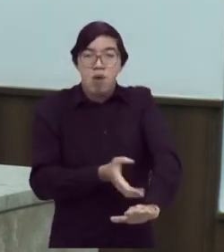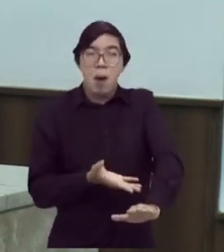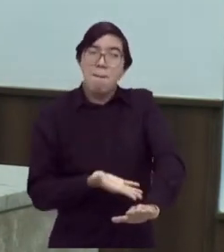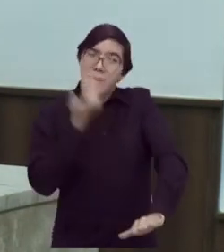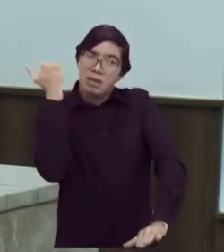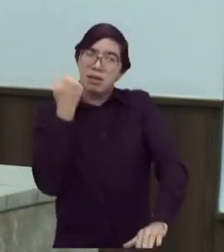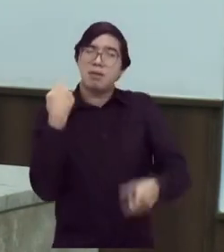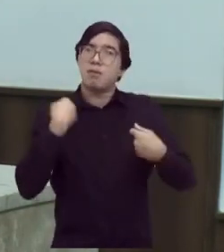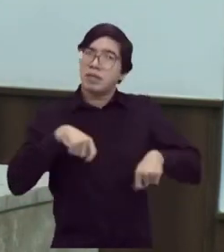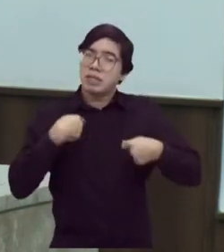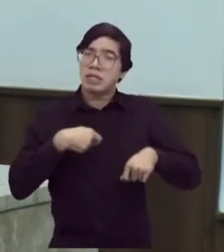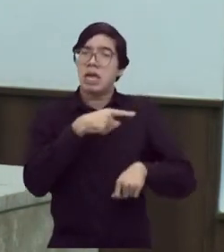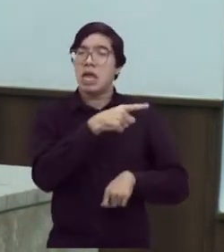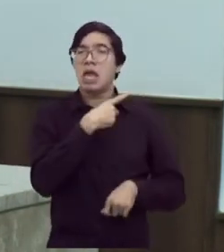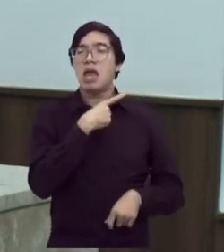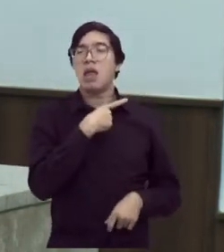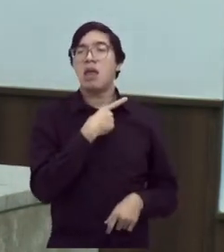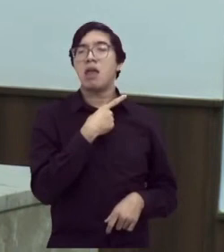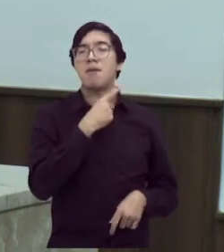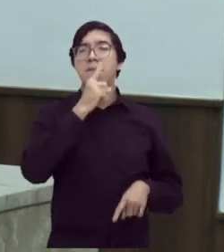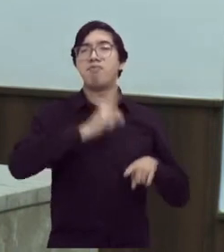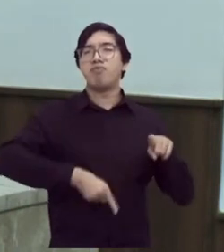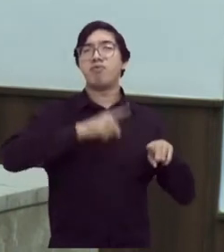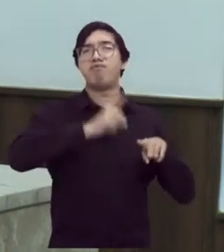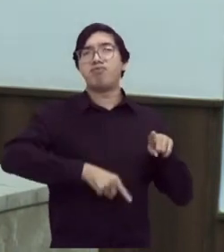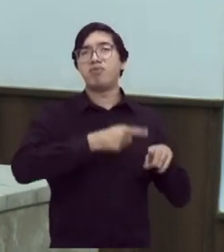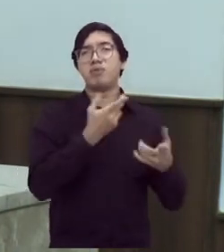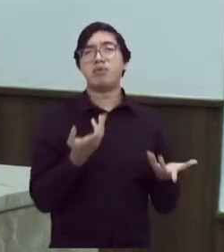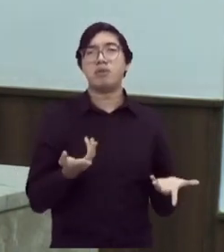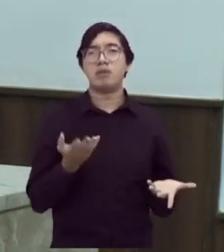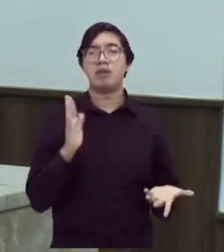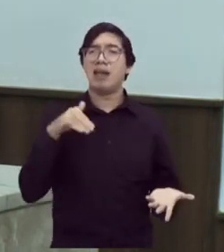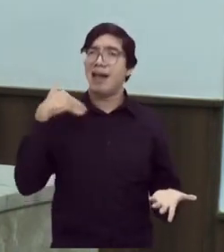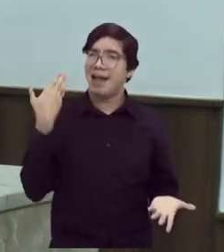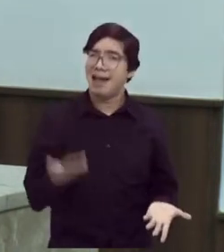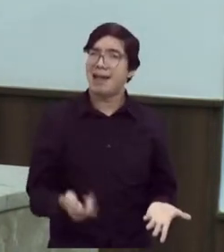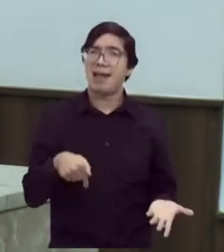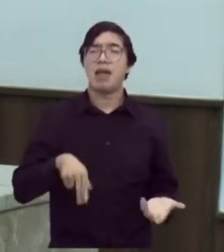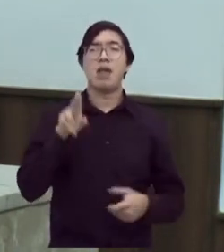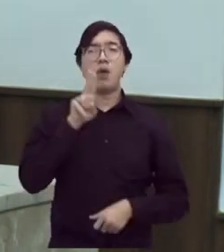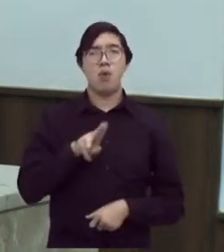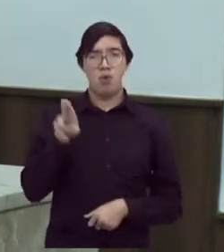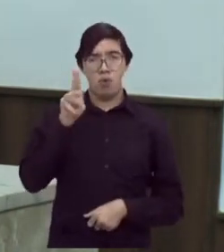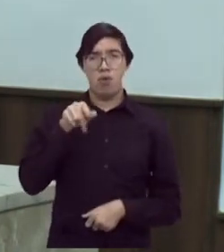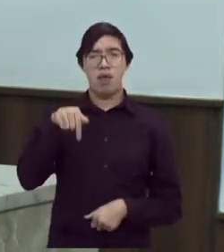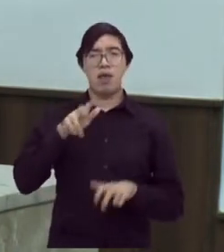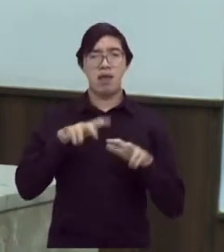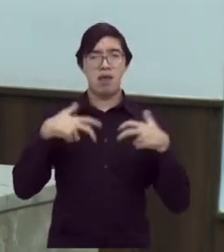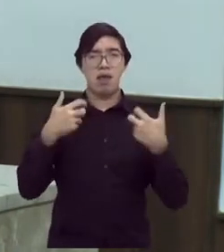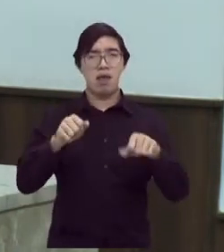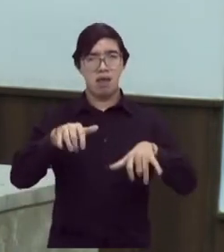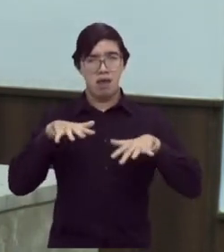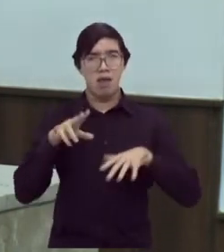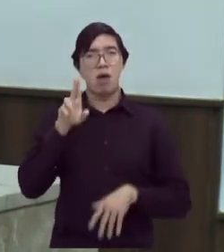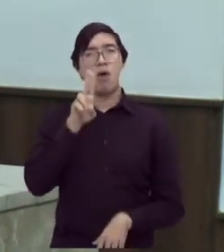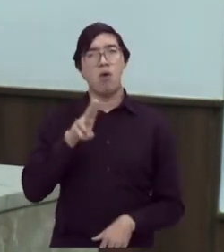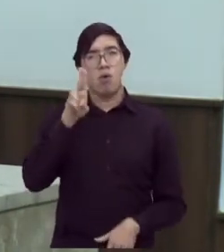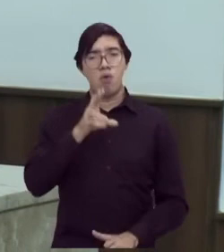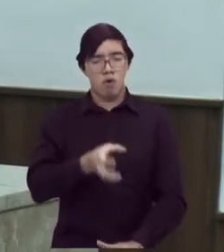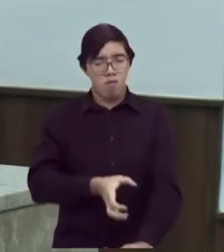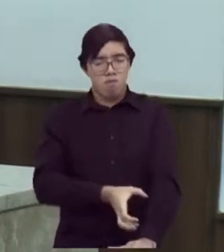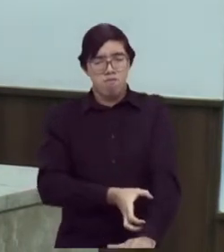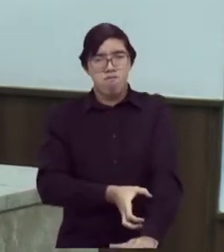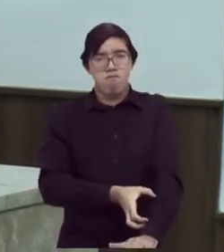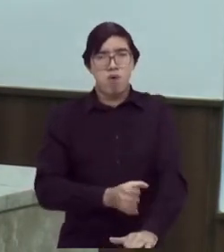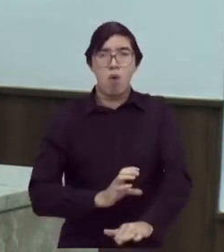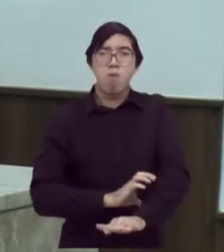ainda hoje uso tornozeleira. Venho para a sessão de tornozeleira, estou de tornozeleira. E estou muito feliz,